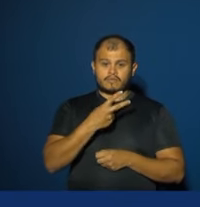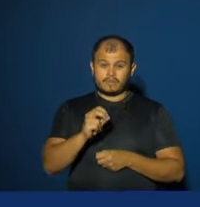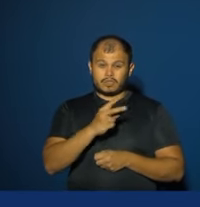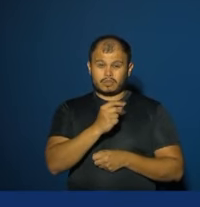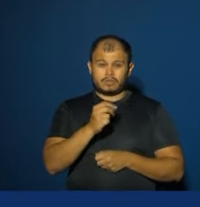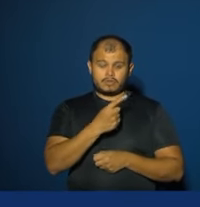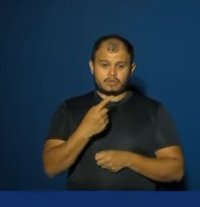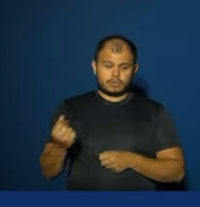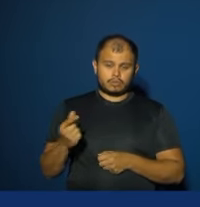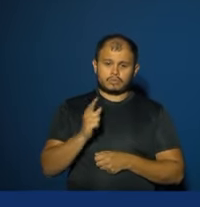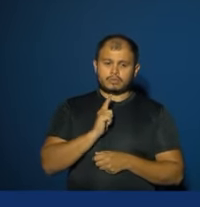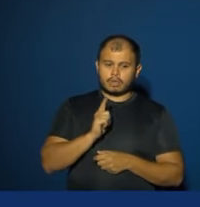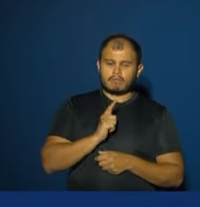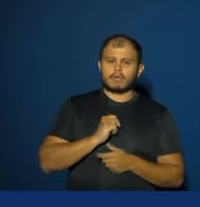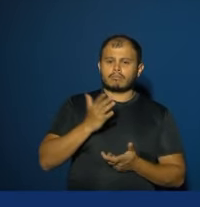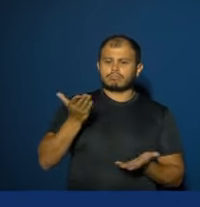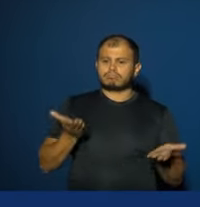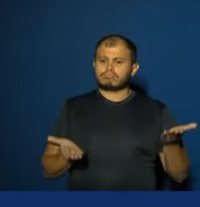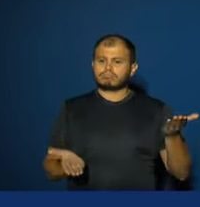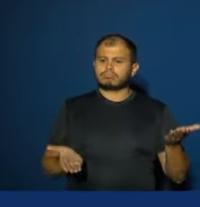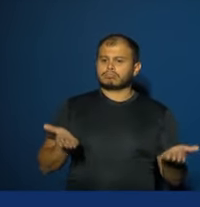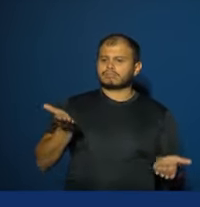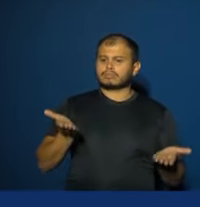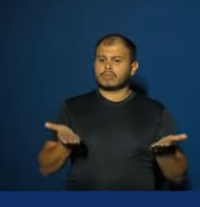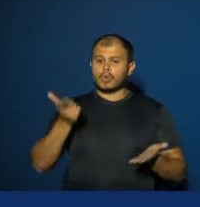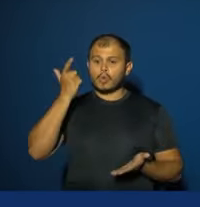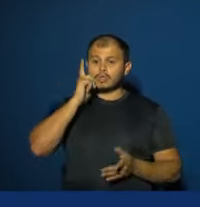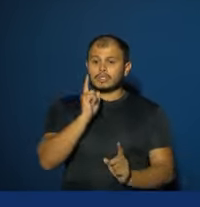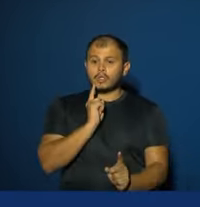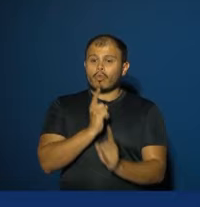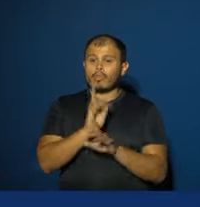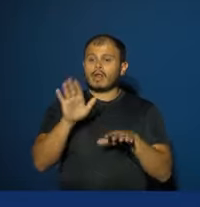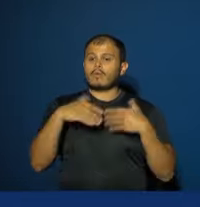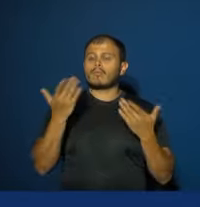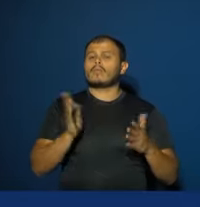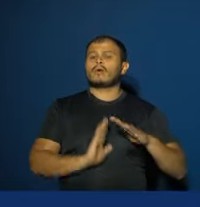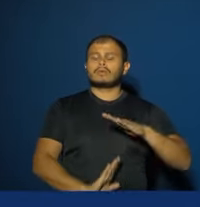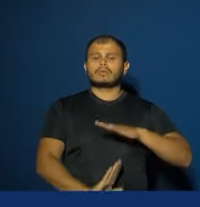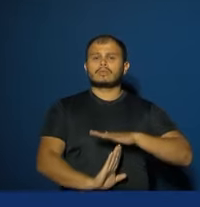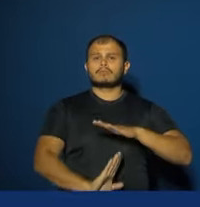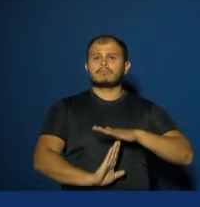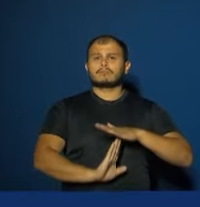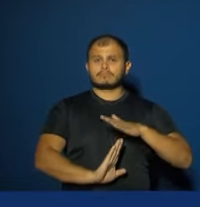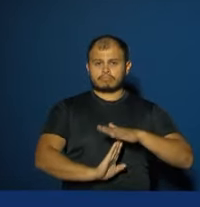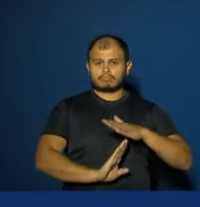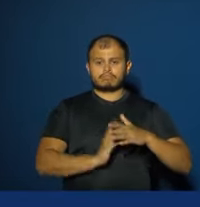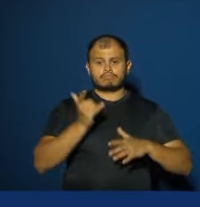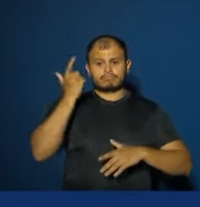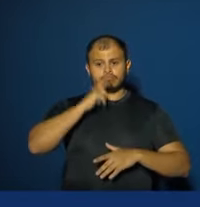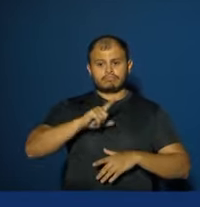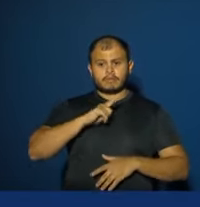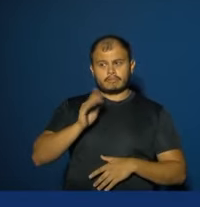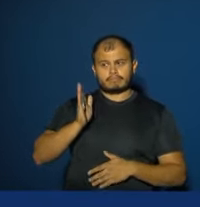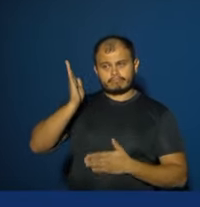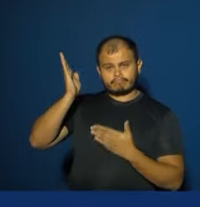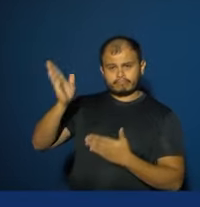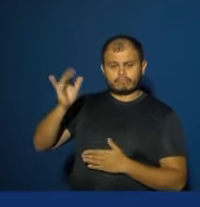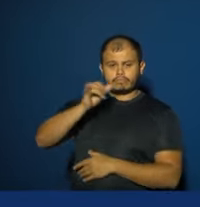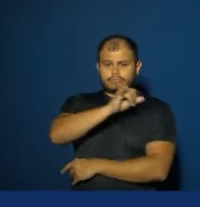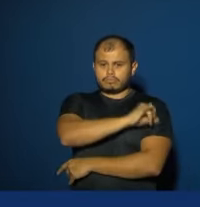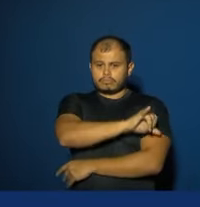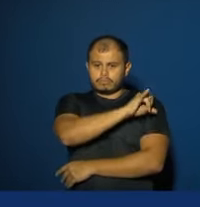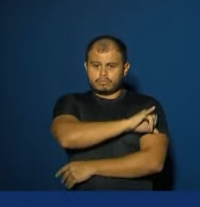eh o balanço até o balanço encontrar um novo limite eh potencialmente que foi no Rio de Janeiro aonde o